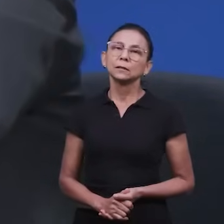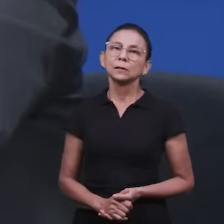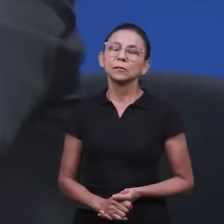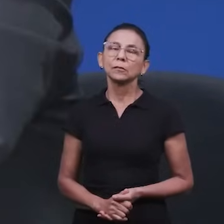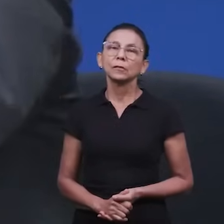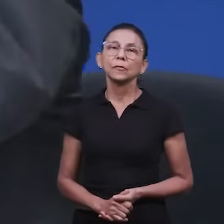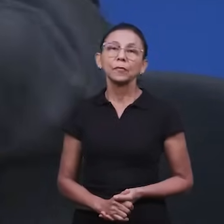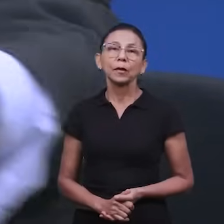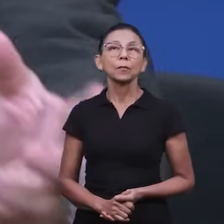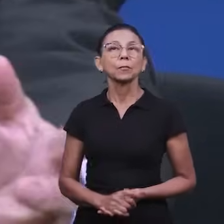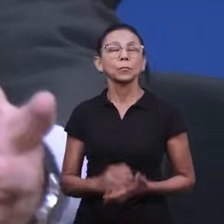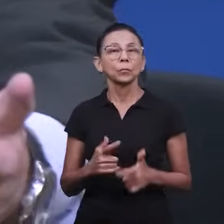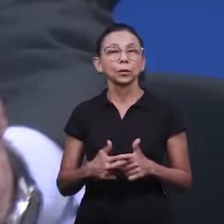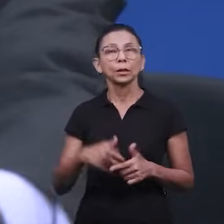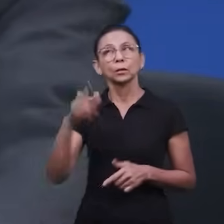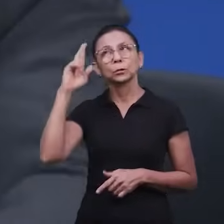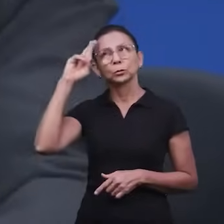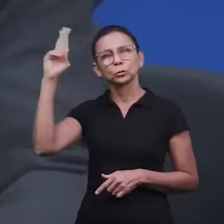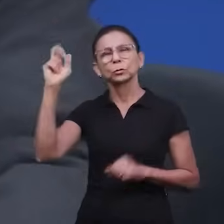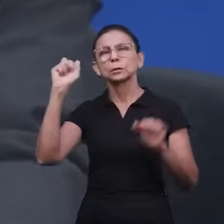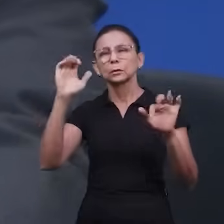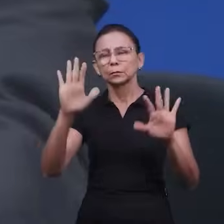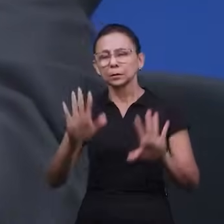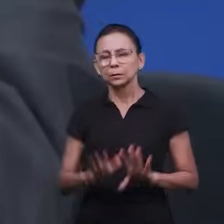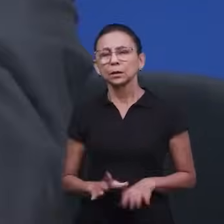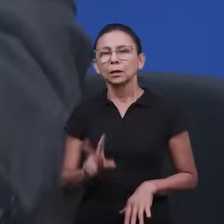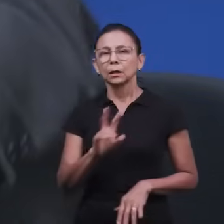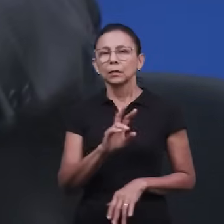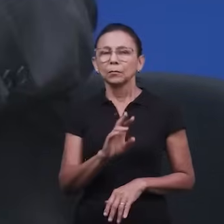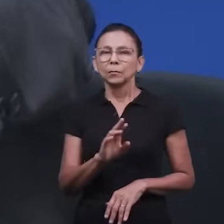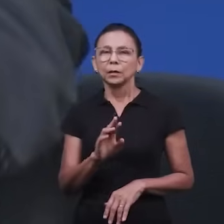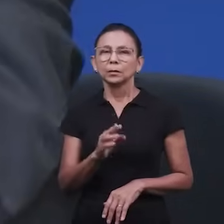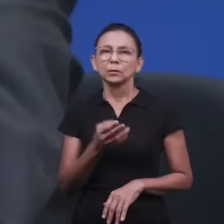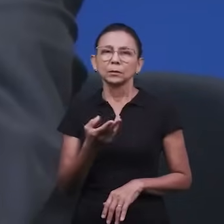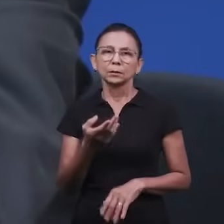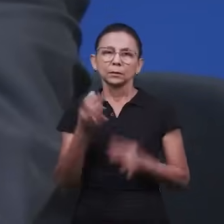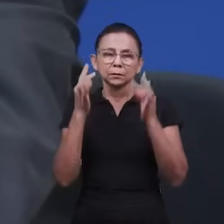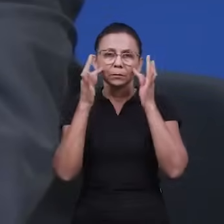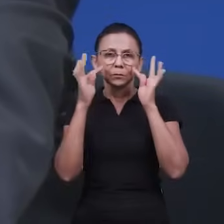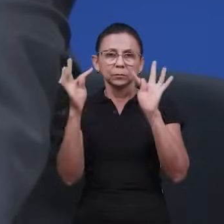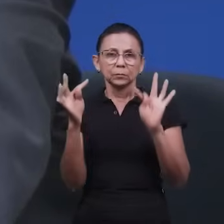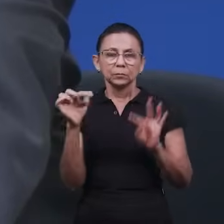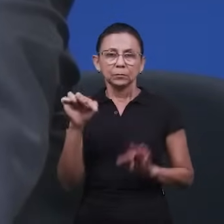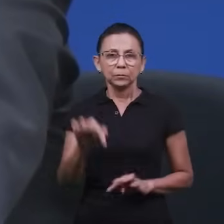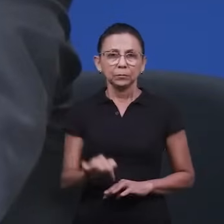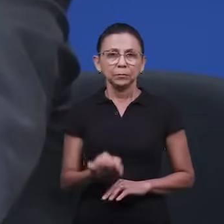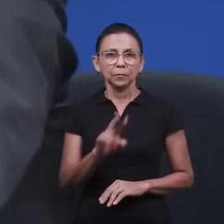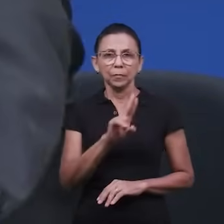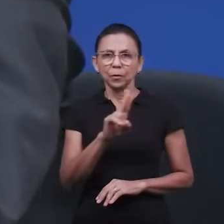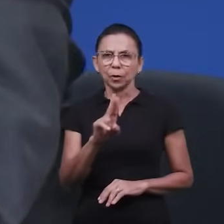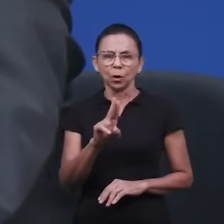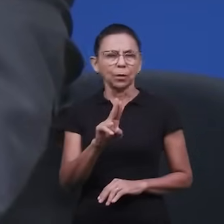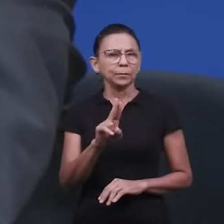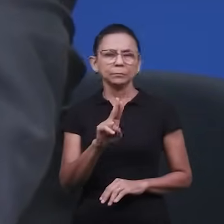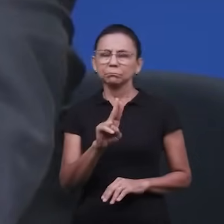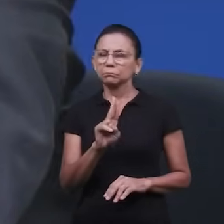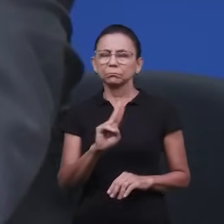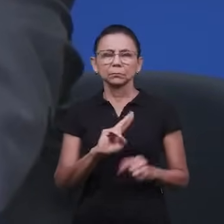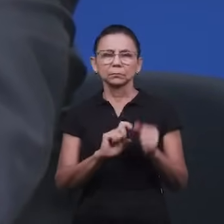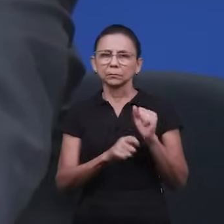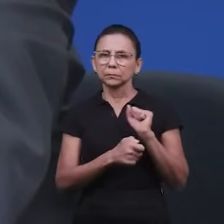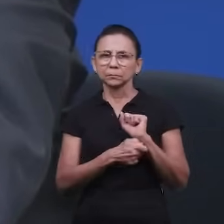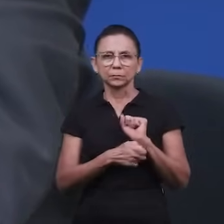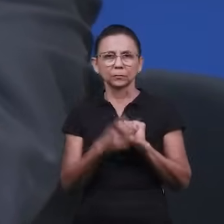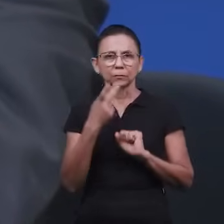podemos contar aqui, sem expor ninguém, como sempre falamos, né? Mas para que todos saibam as grandes vitórias que o Senhor